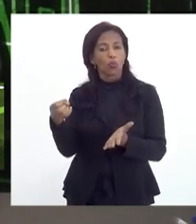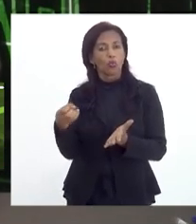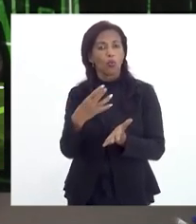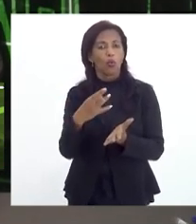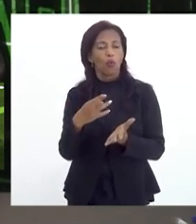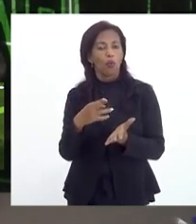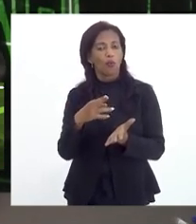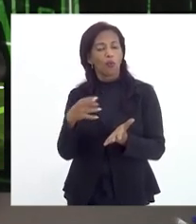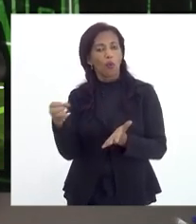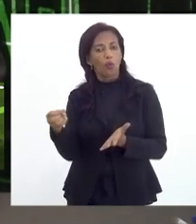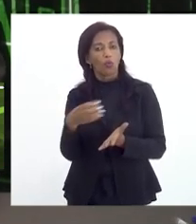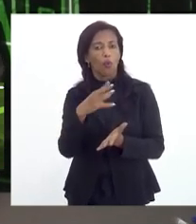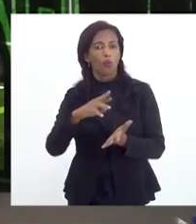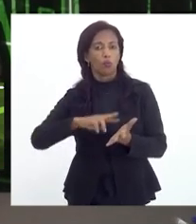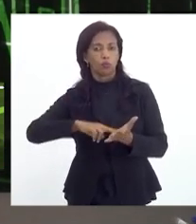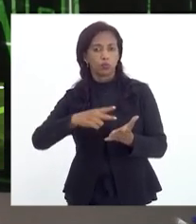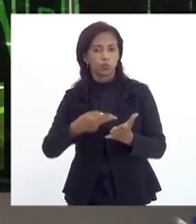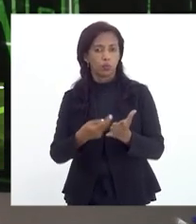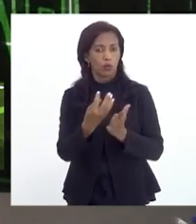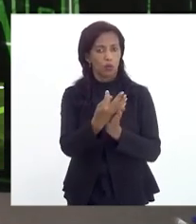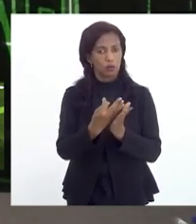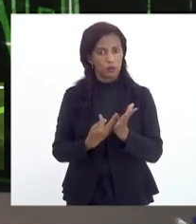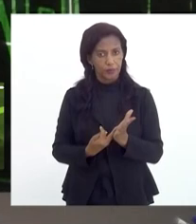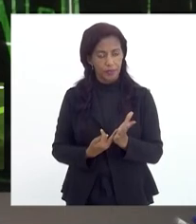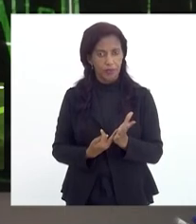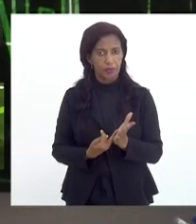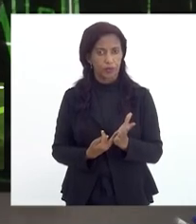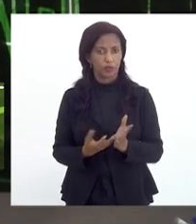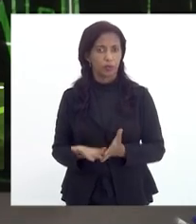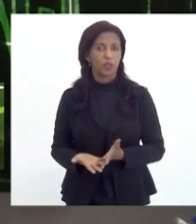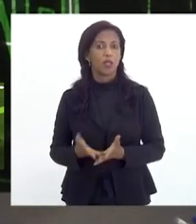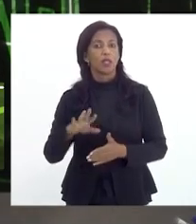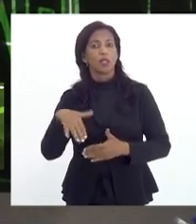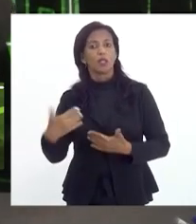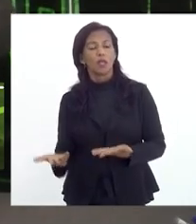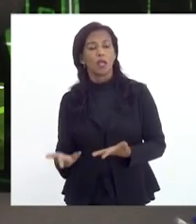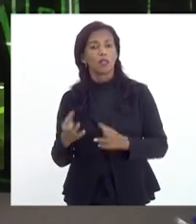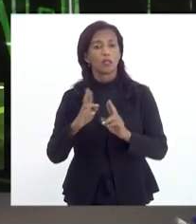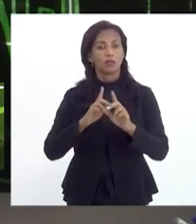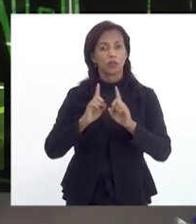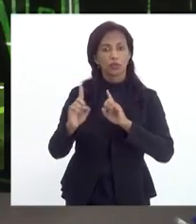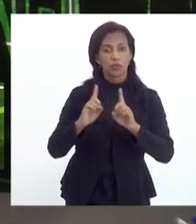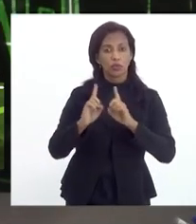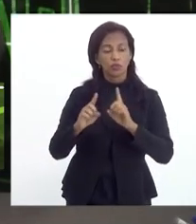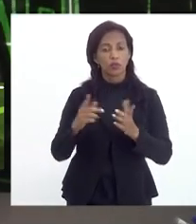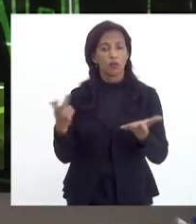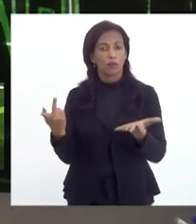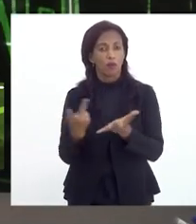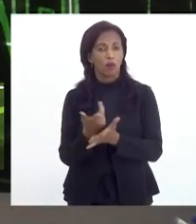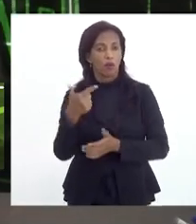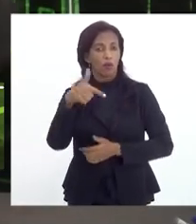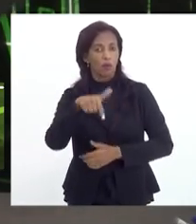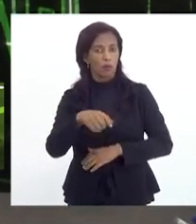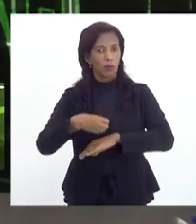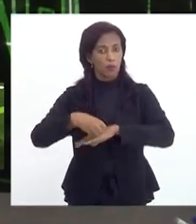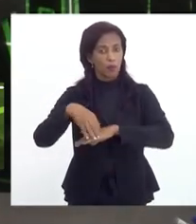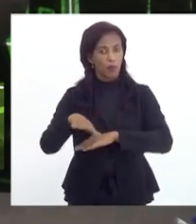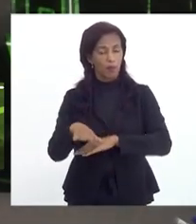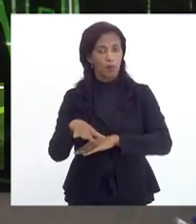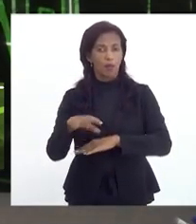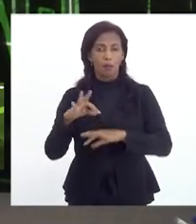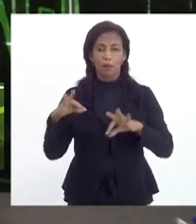Então novos concursos Serão feitos E aí serão Nessa discussão Será novamente Encaminhado Para